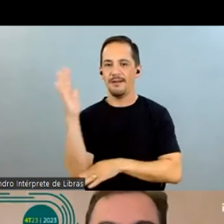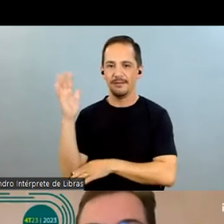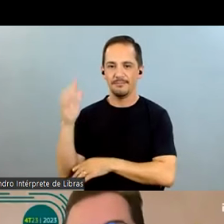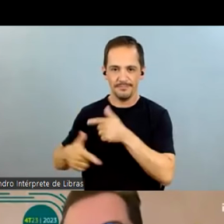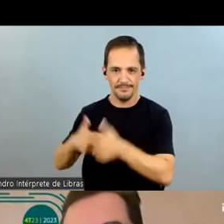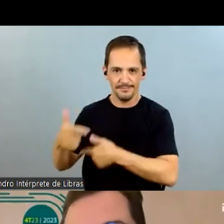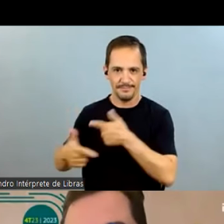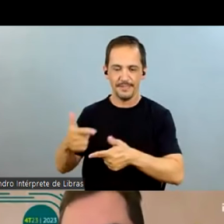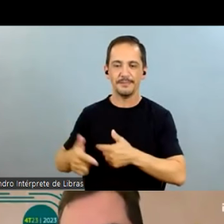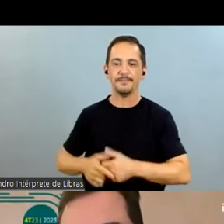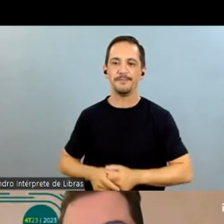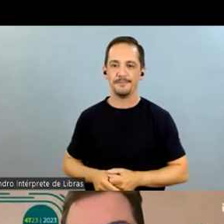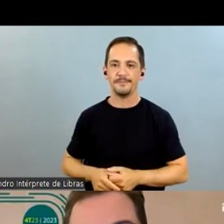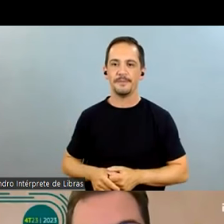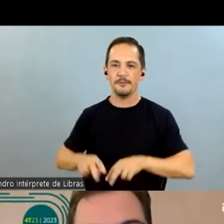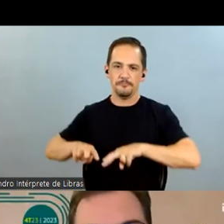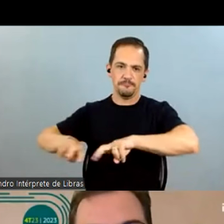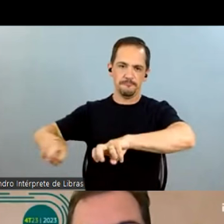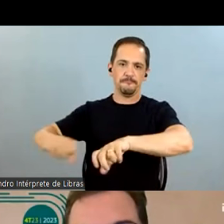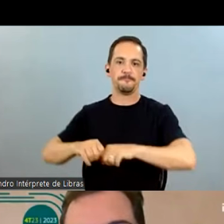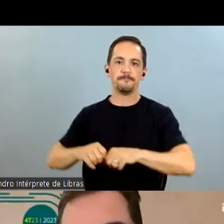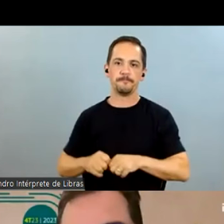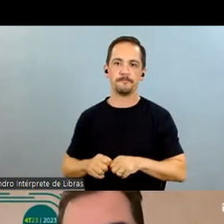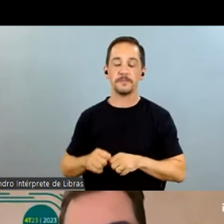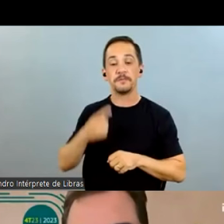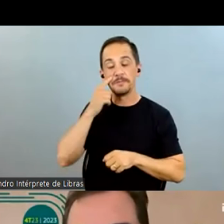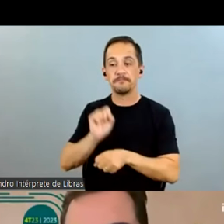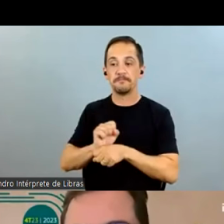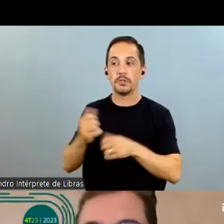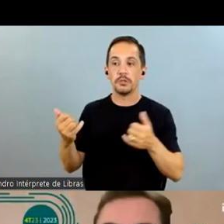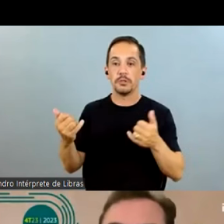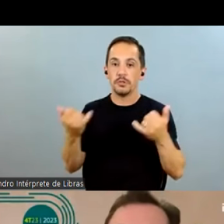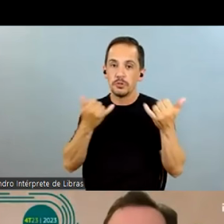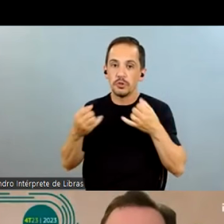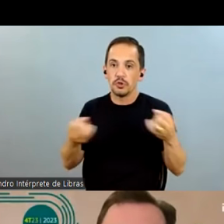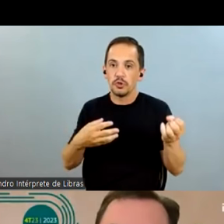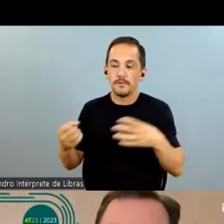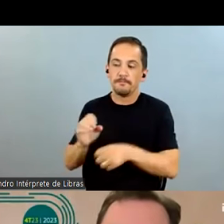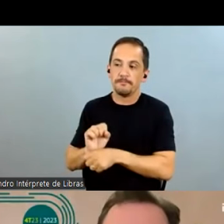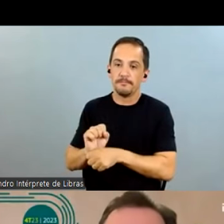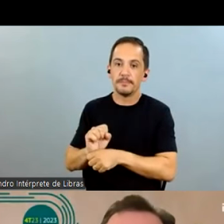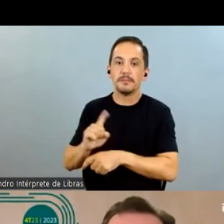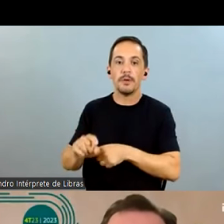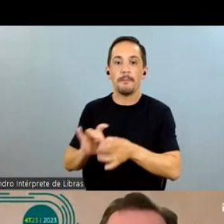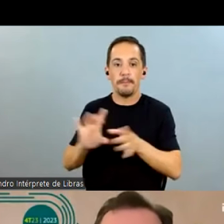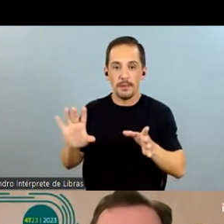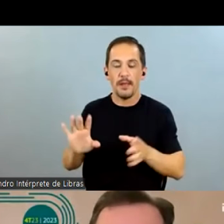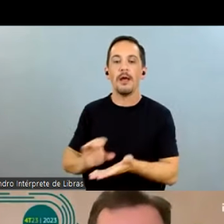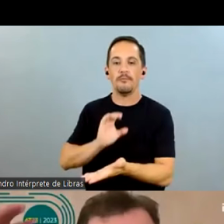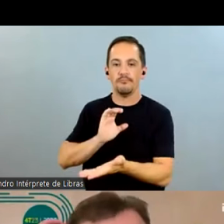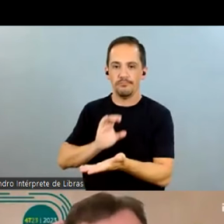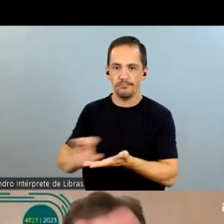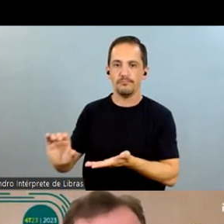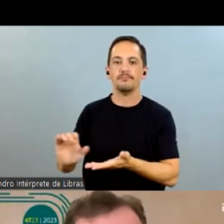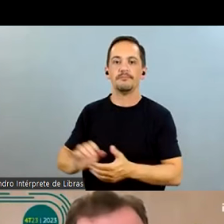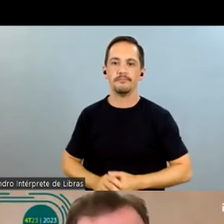sobre esses projetos projetos ao longo desse ano eh para que a gente possa iniciar esses investimentos que são importantes aqui no Nossa Matriz